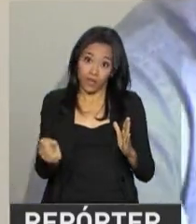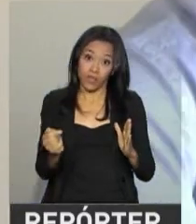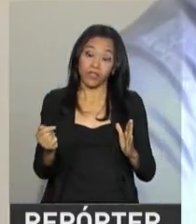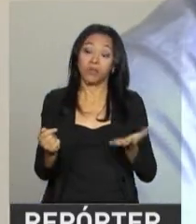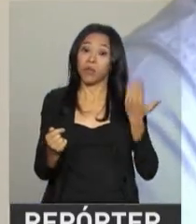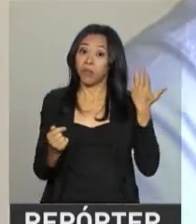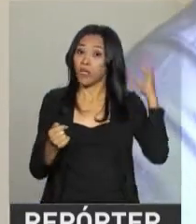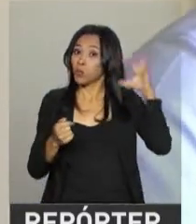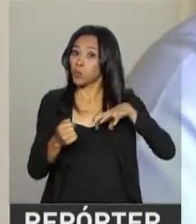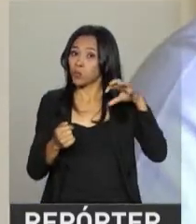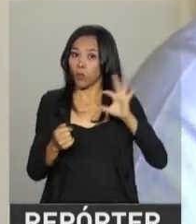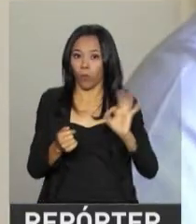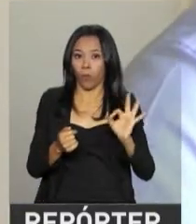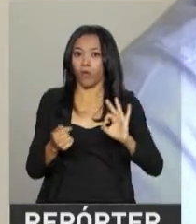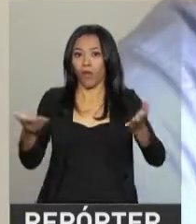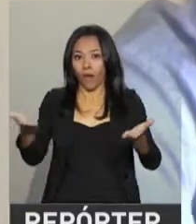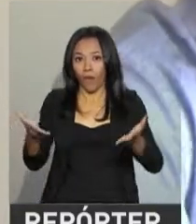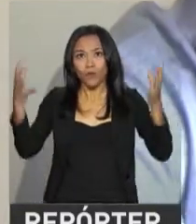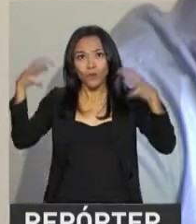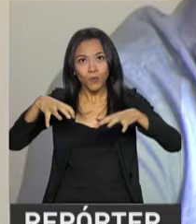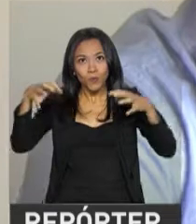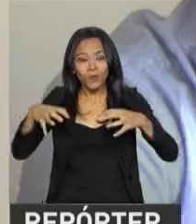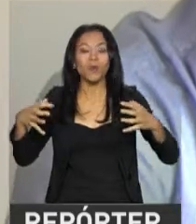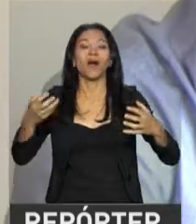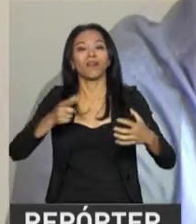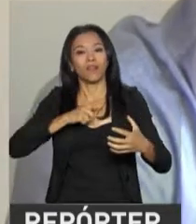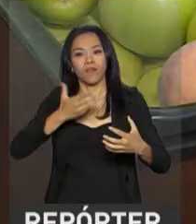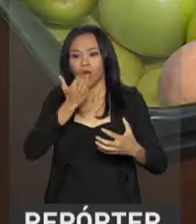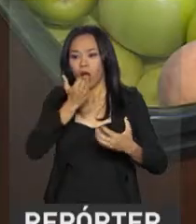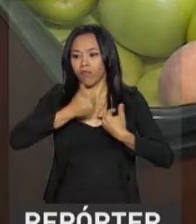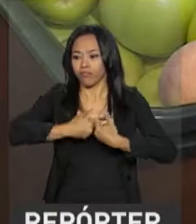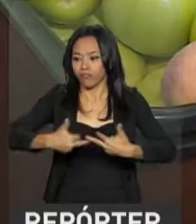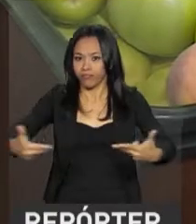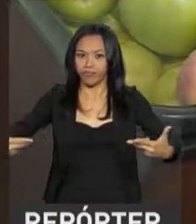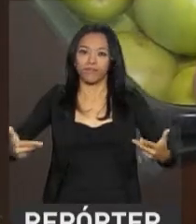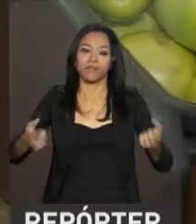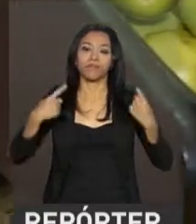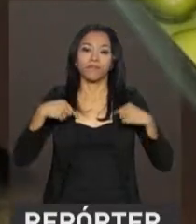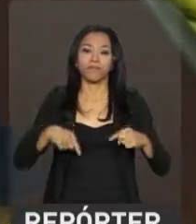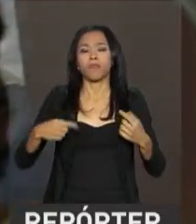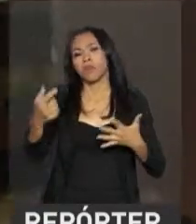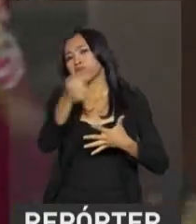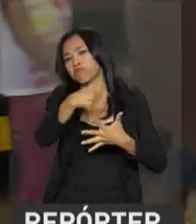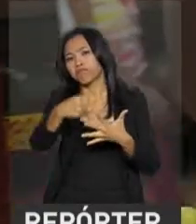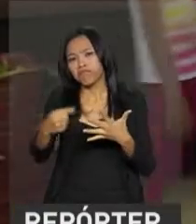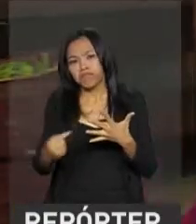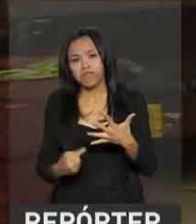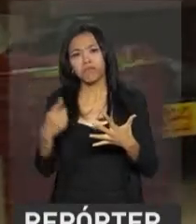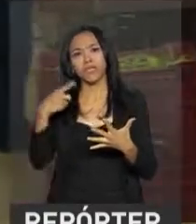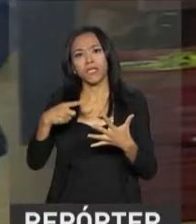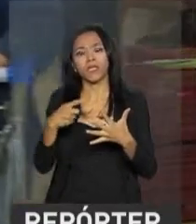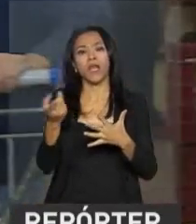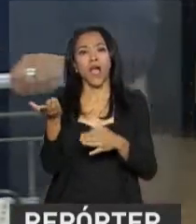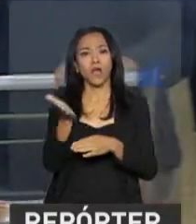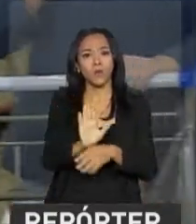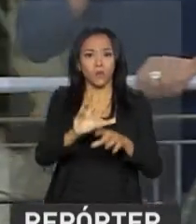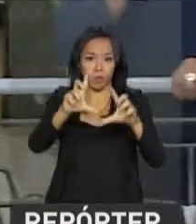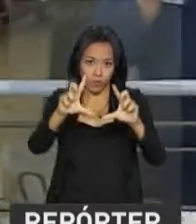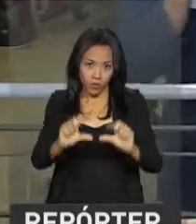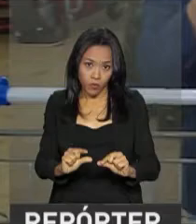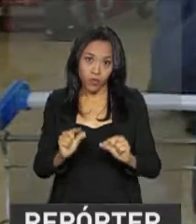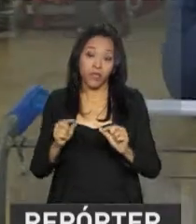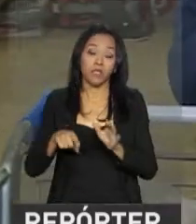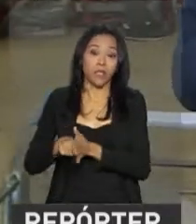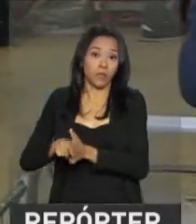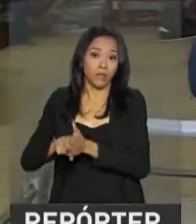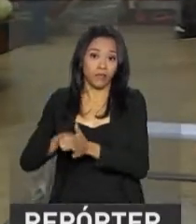o clima mais favorável contribuiu para a gente ter uma ceia mais barata. Entre os itens que contribuíram para a queda dos preços, segundo a Fundação